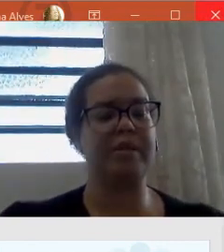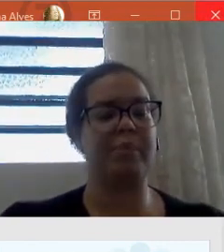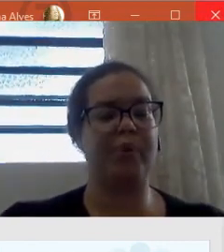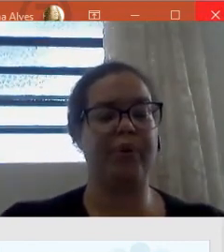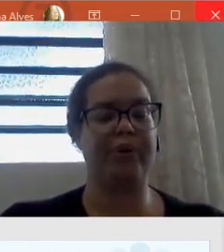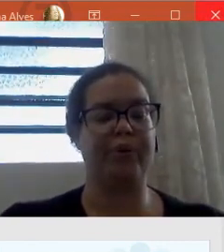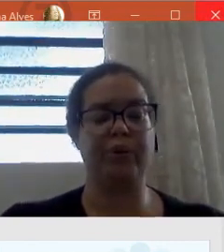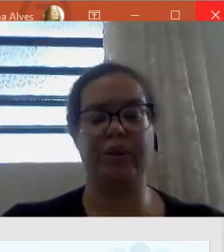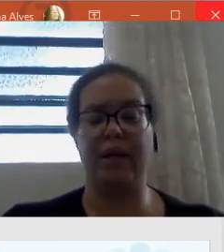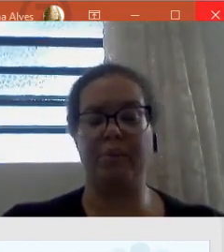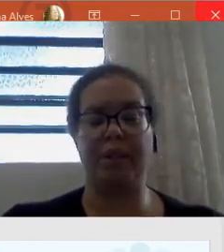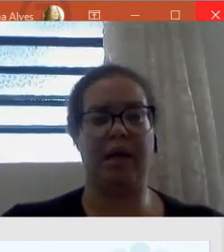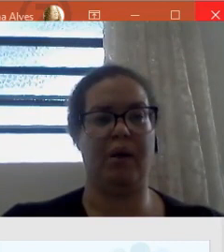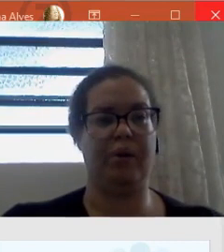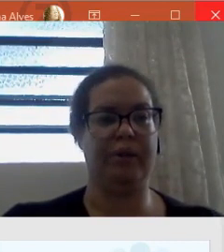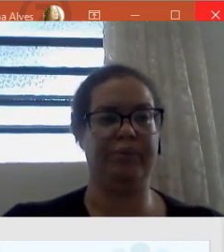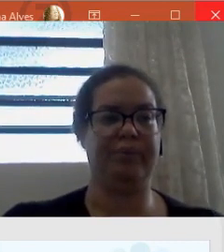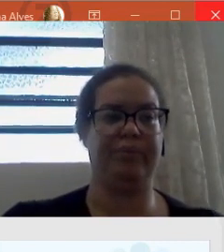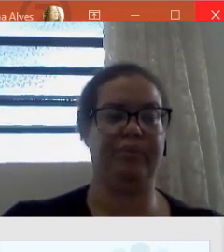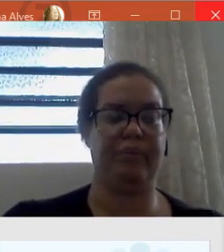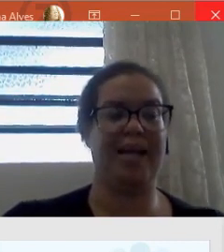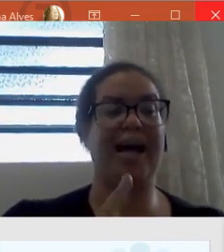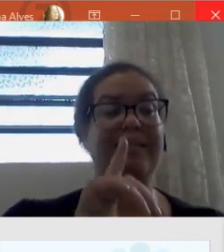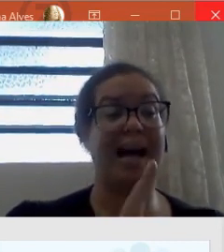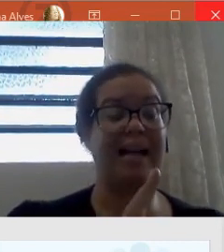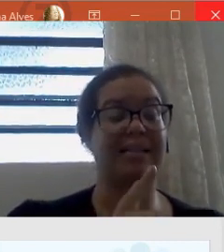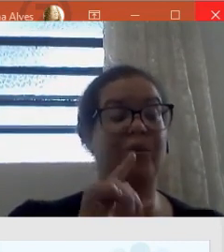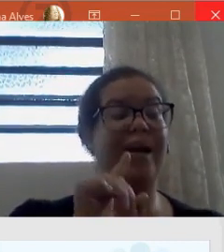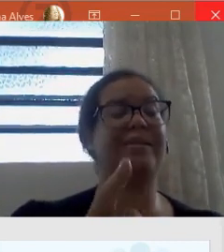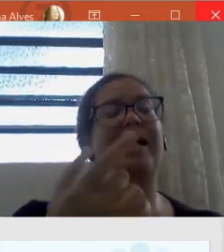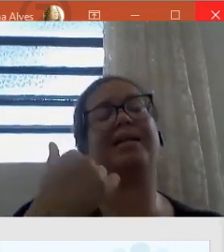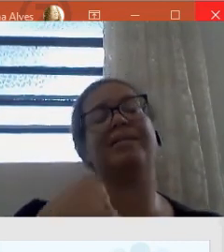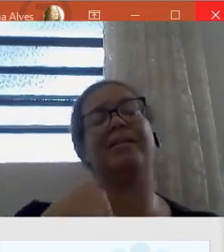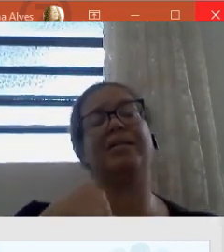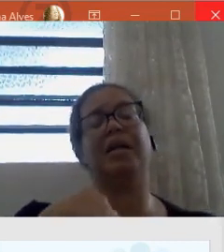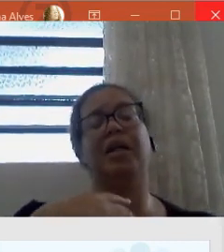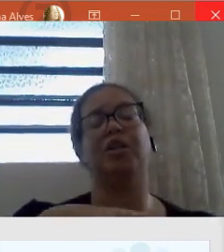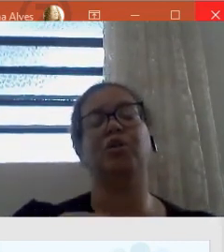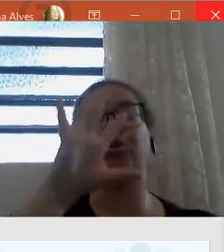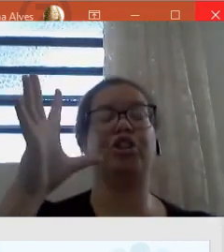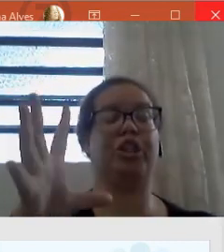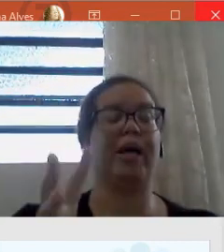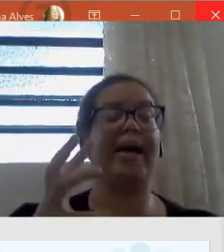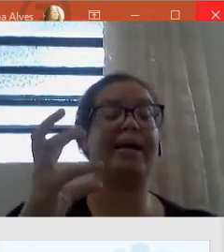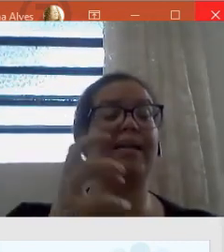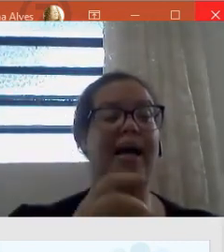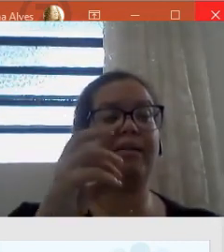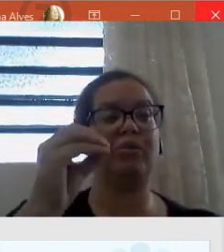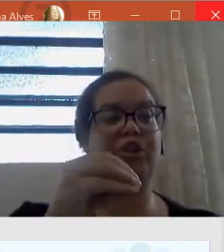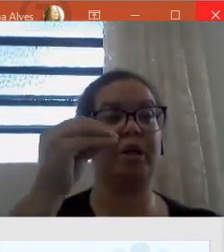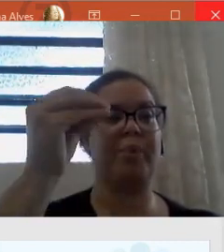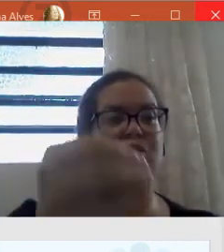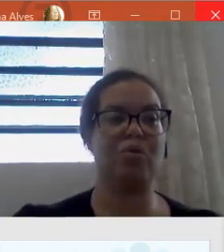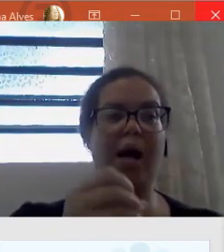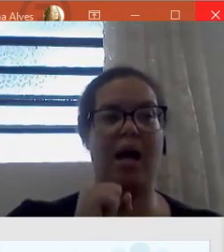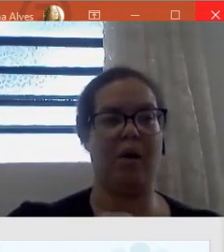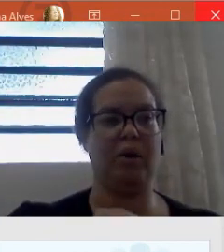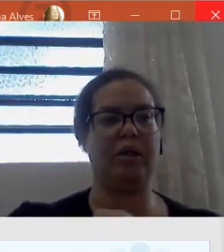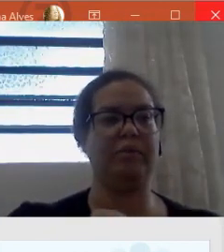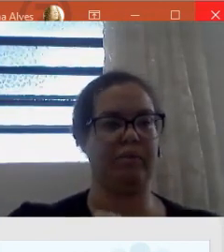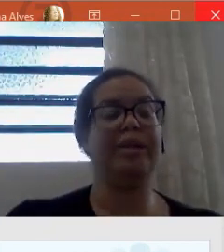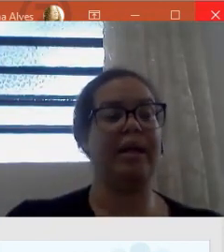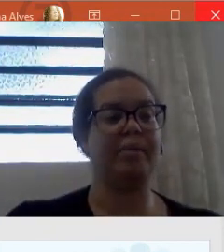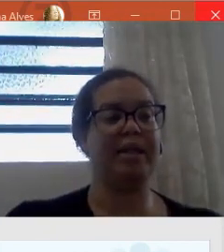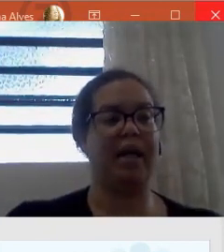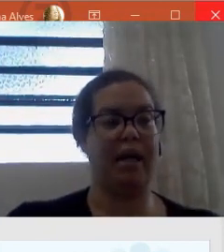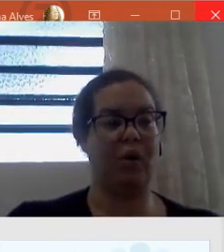Você precisa pôr o tema da aula. A data não é a data do dia, é a data do dia que passou a